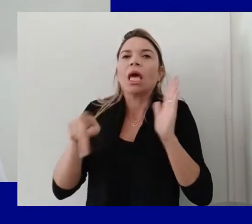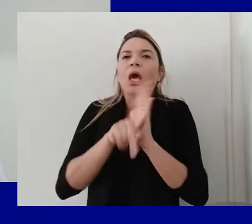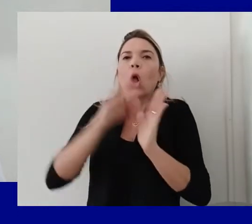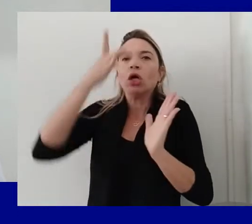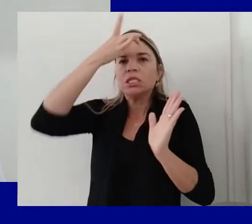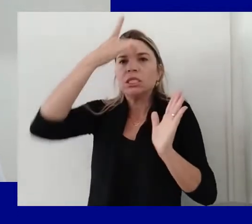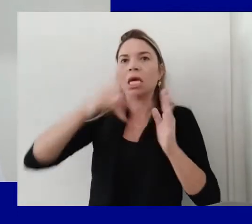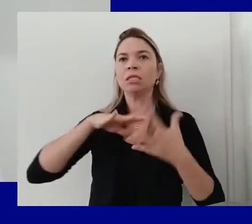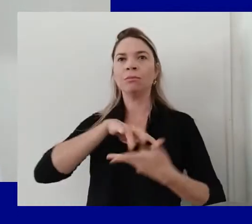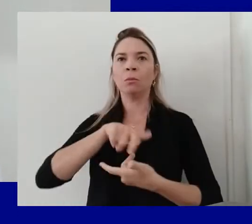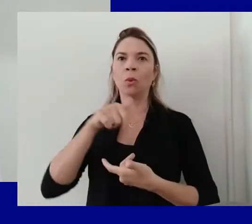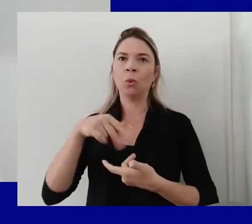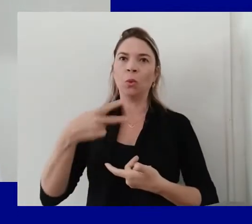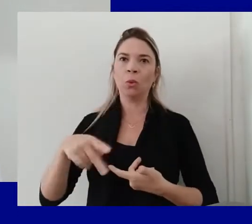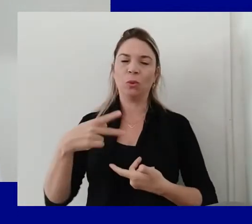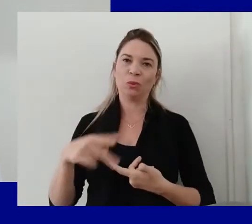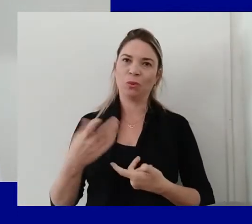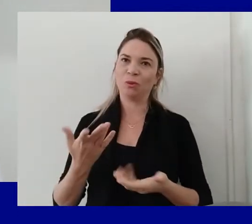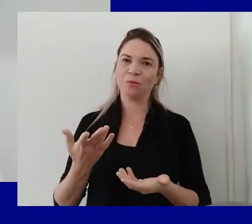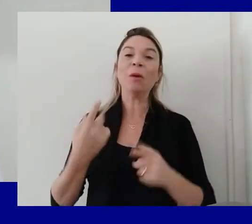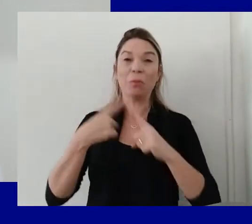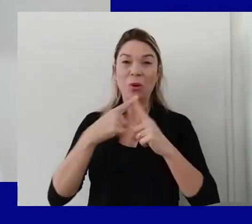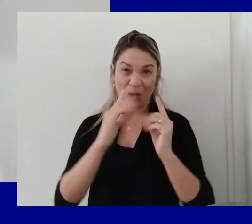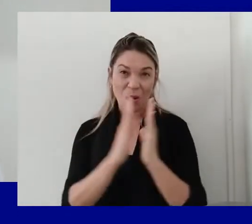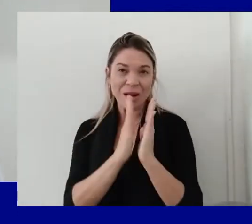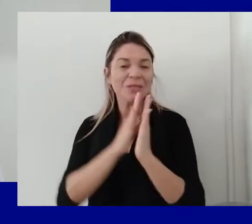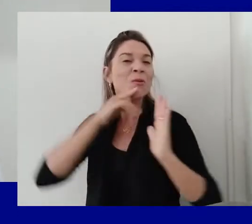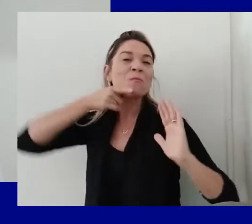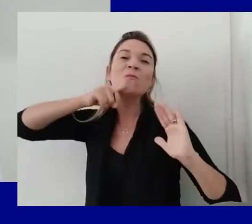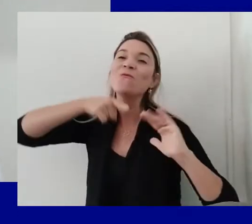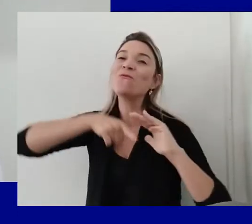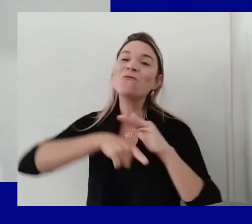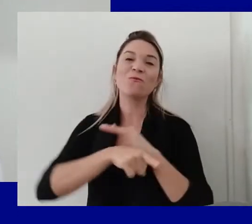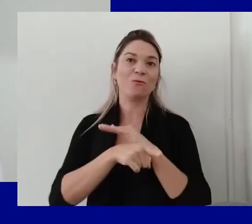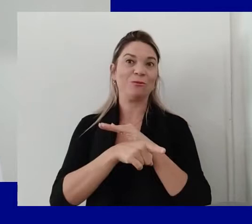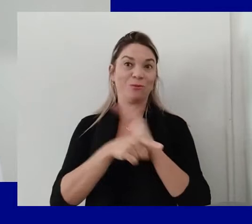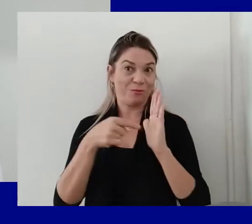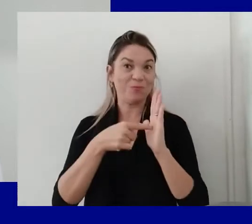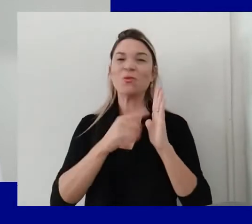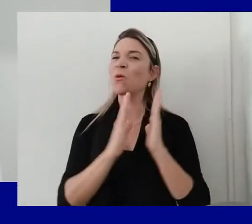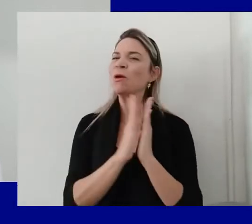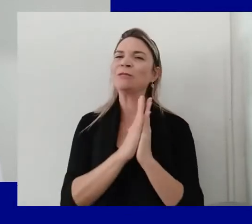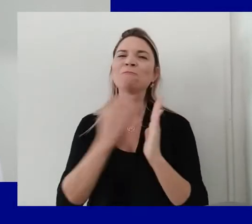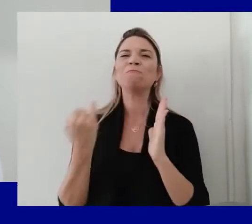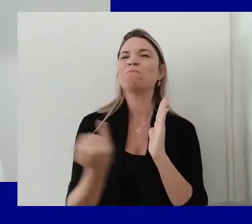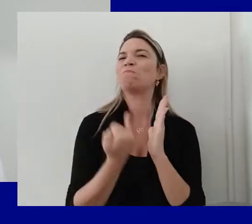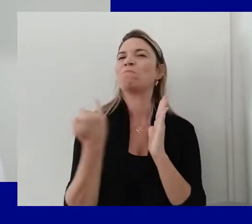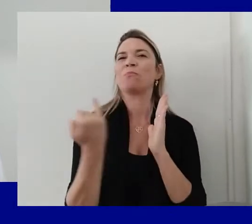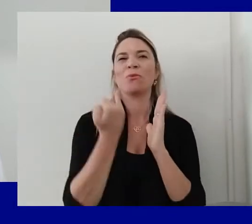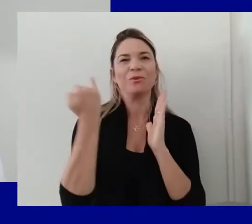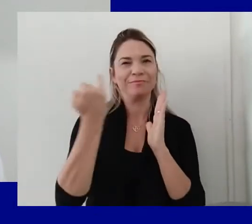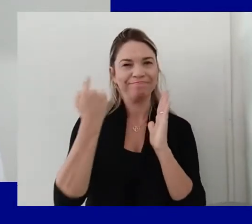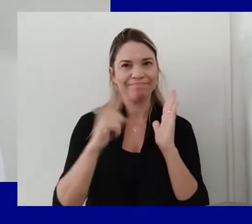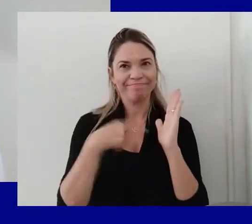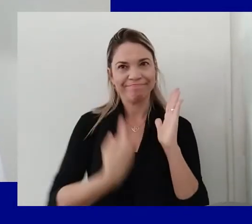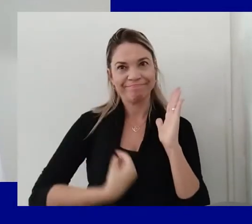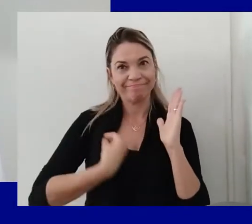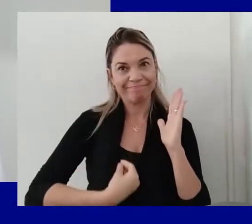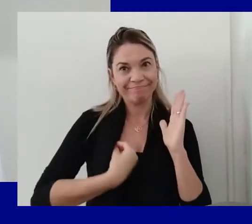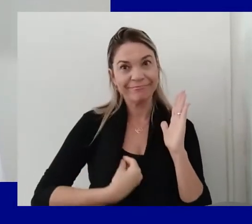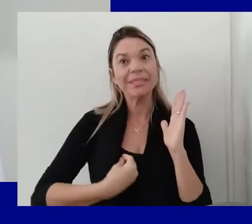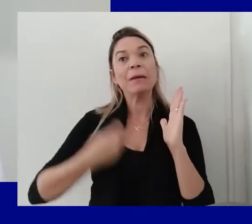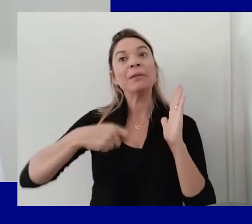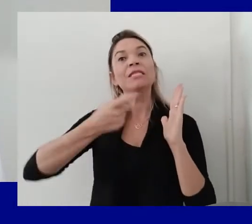pode abarcar toda a profundidade, toda a importância que a oração tem. Nós devemos levar em conta